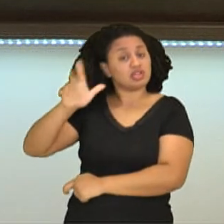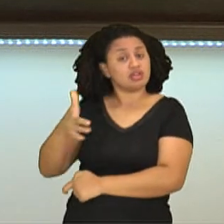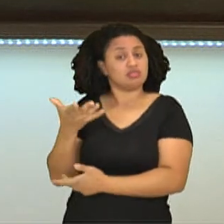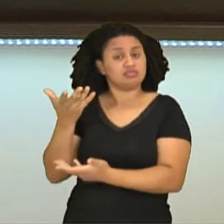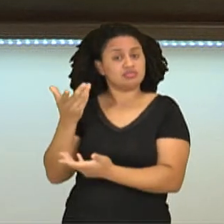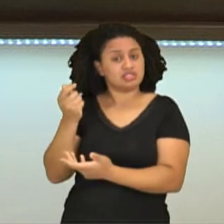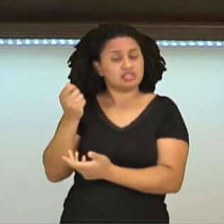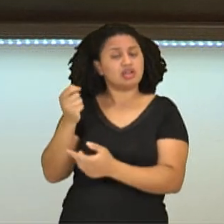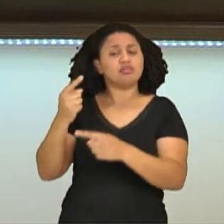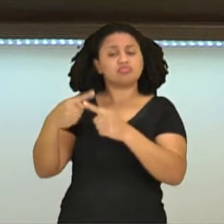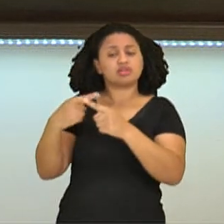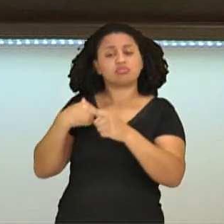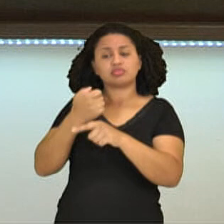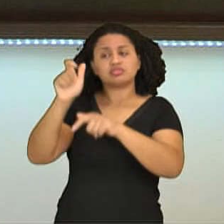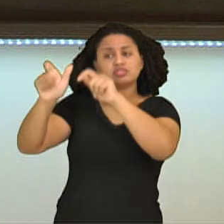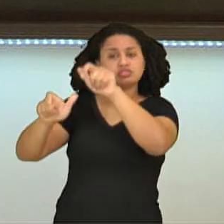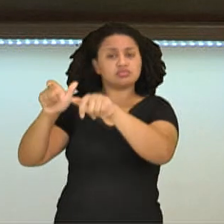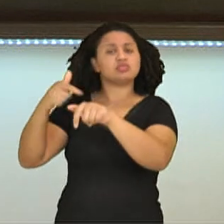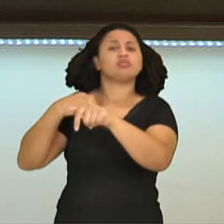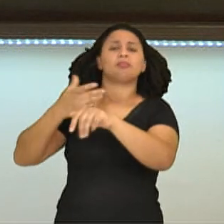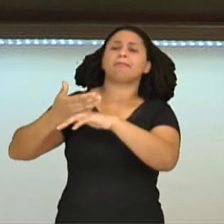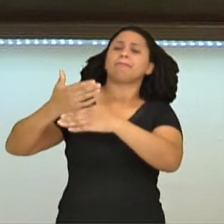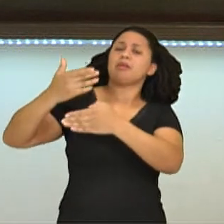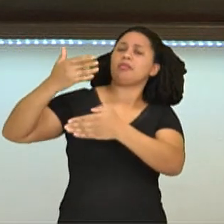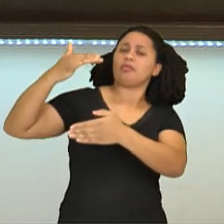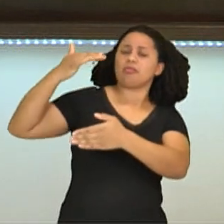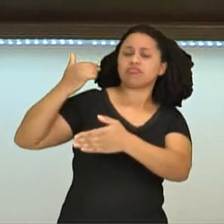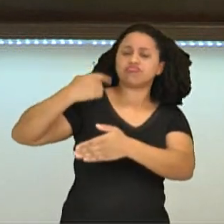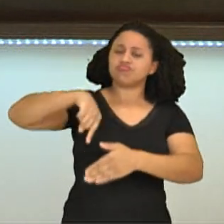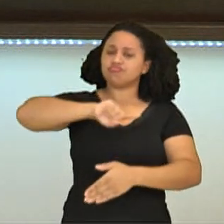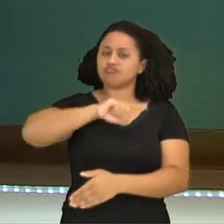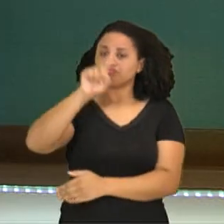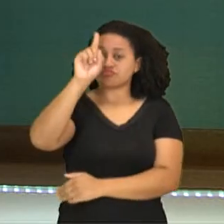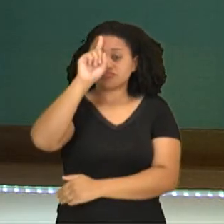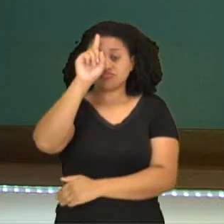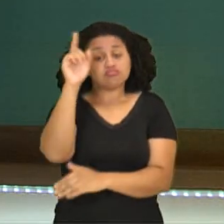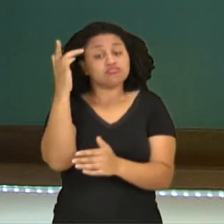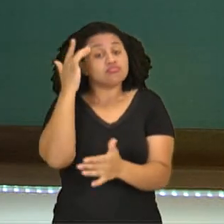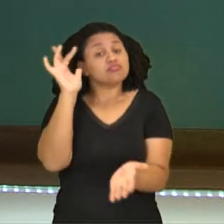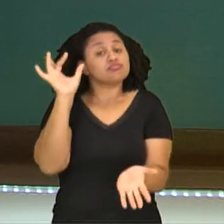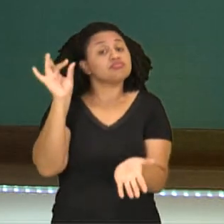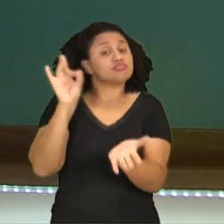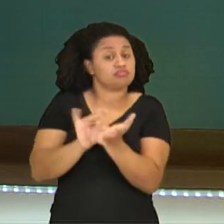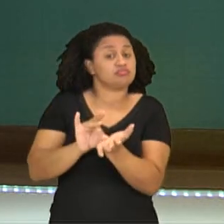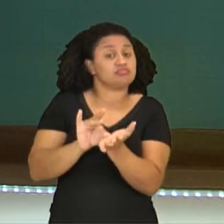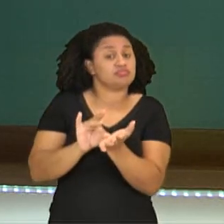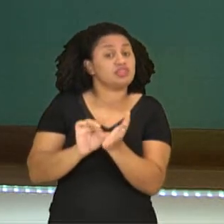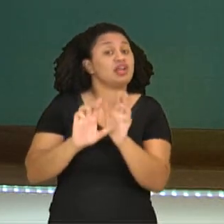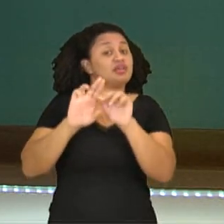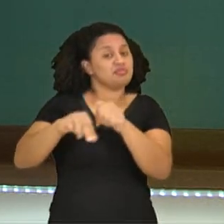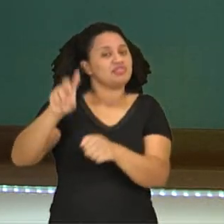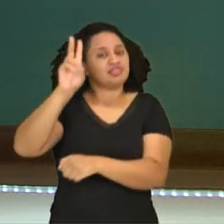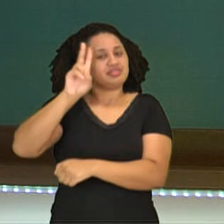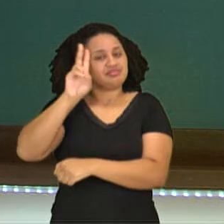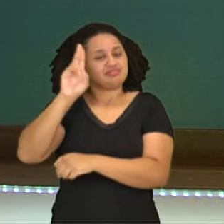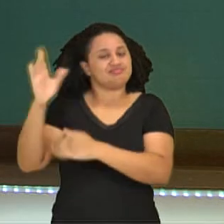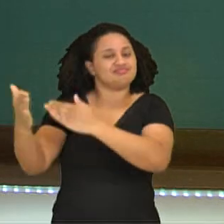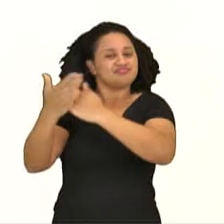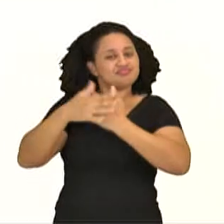esses ancestrais, que está no nosso dia a dia, não sabemos a origem e é por isso que a história vem nos ajudar.